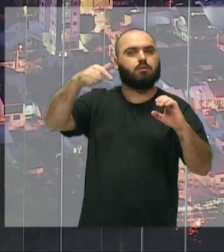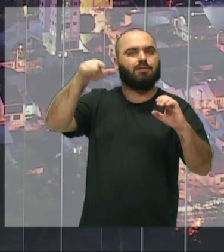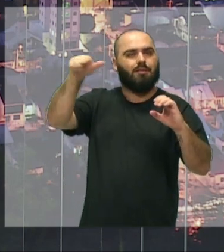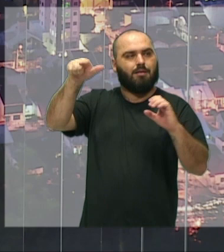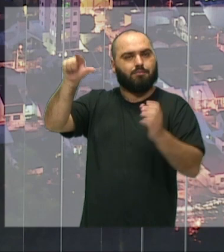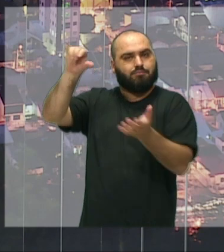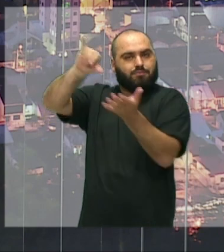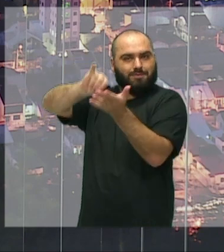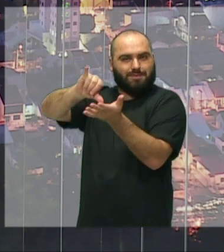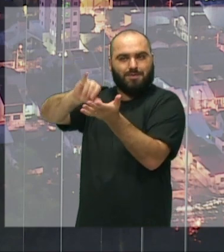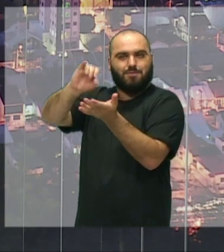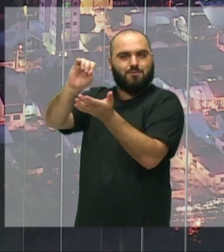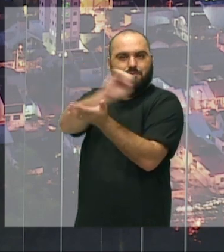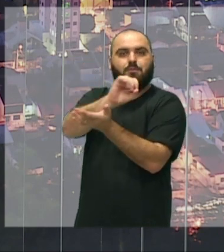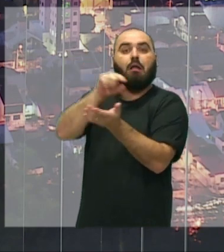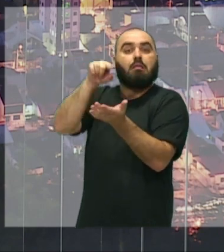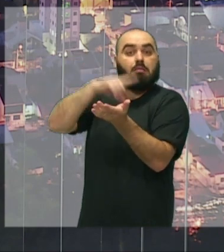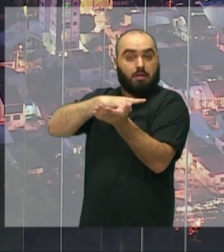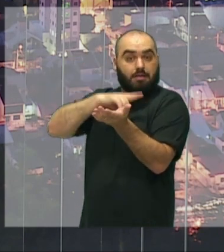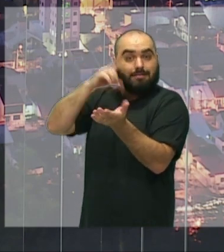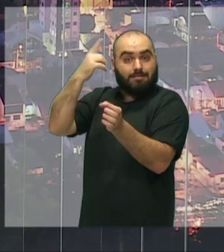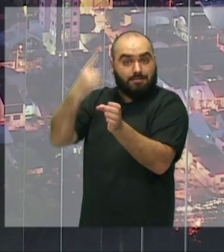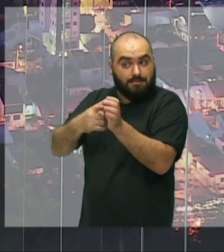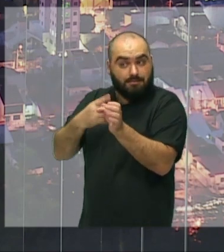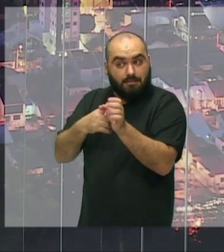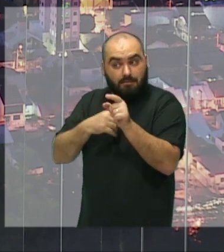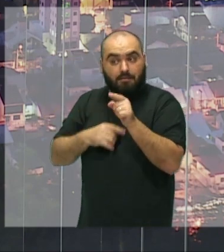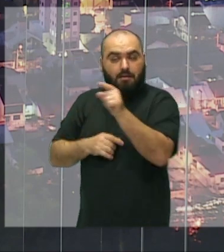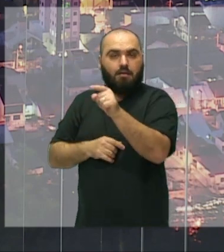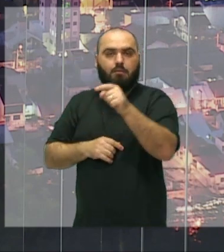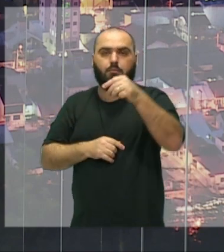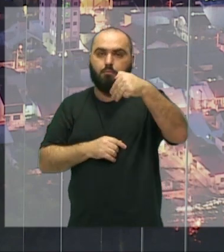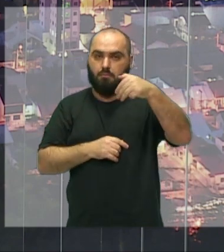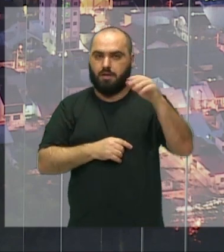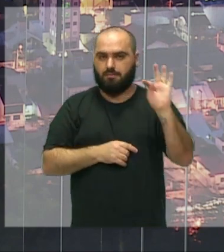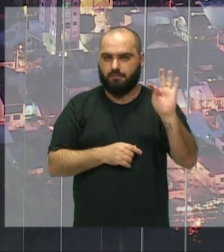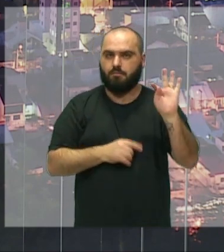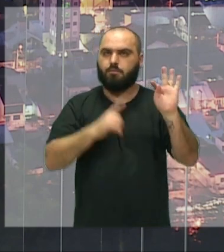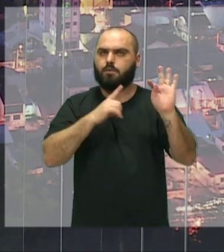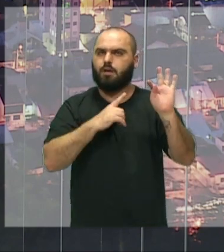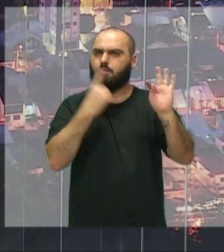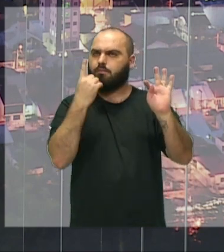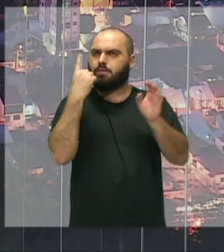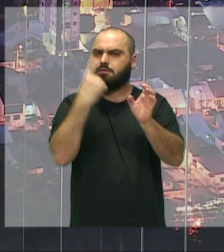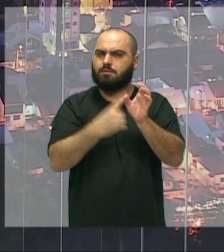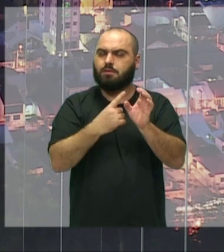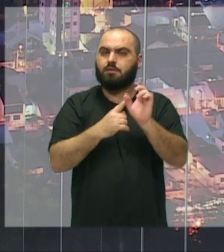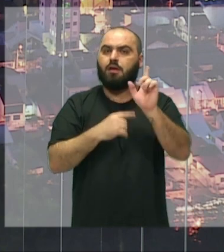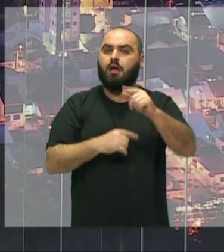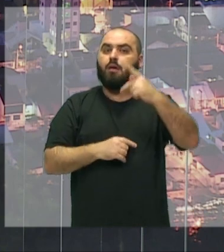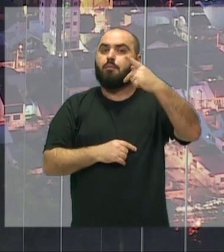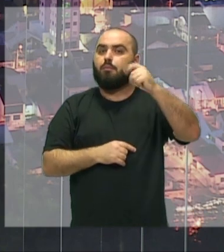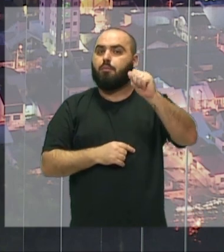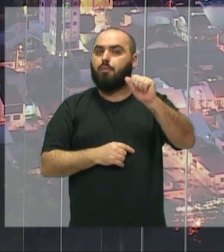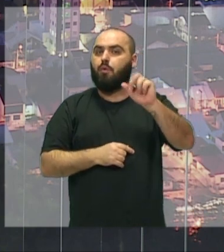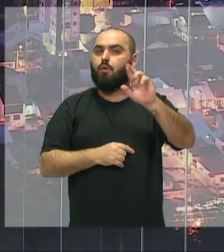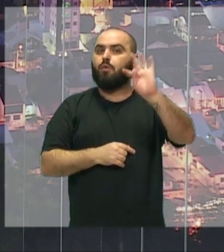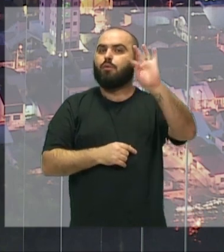E então, nós temos cidades lá, por exemplo, em Mato Grosso, tem uma lá chamada Porto dos Gaúchos.